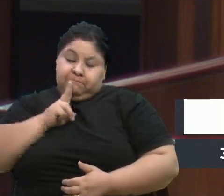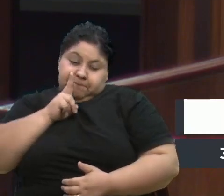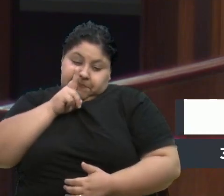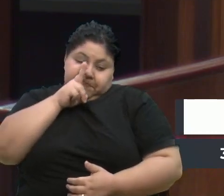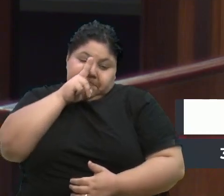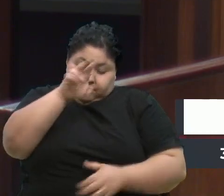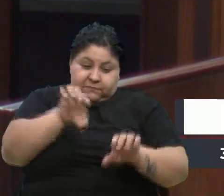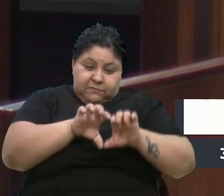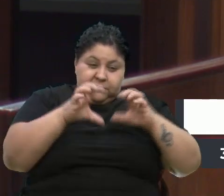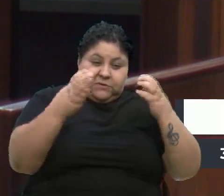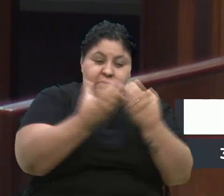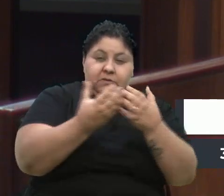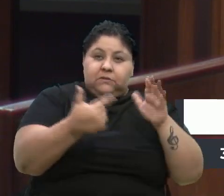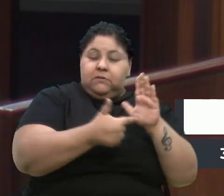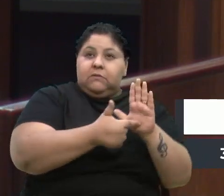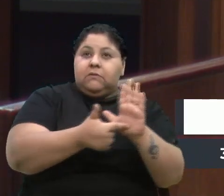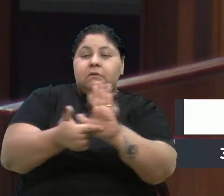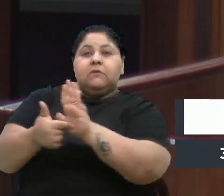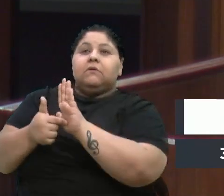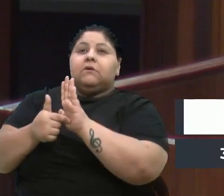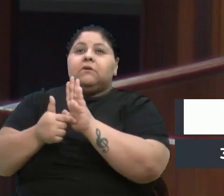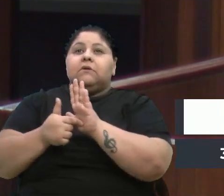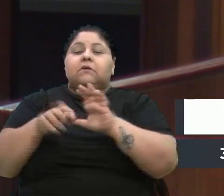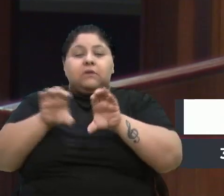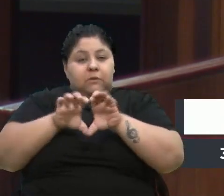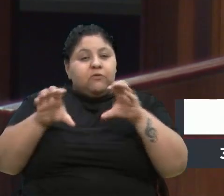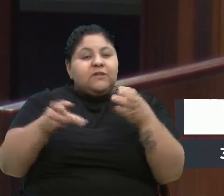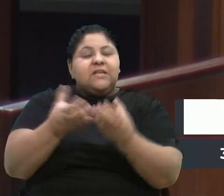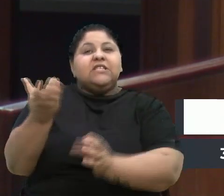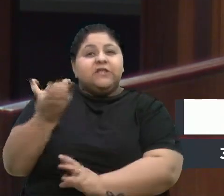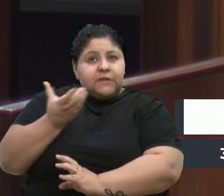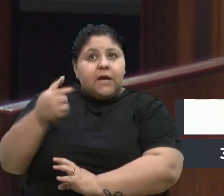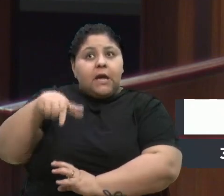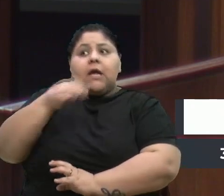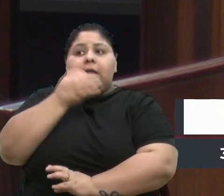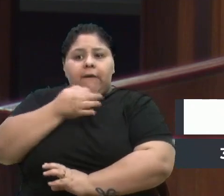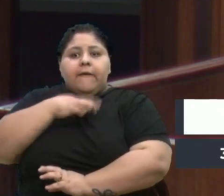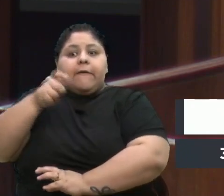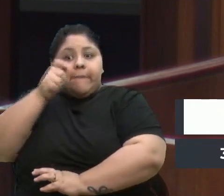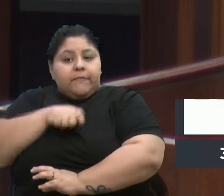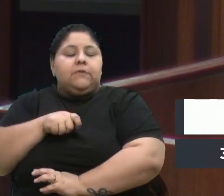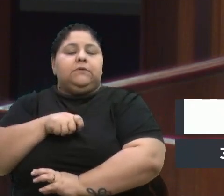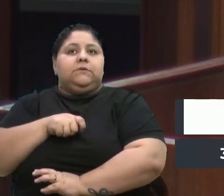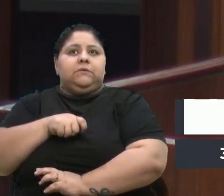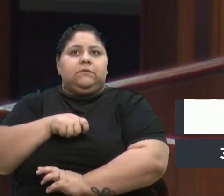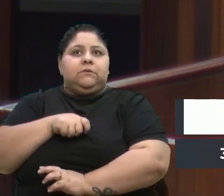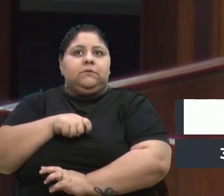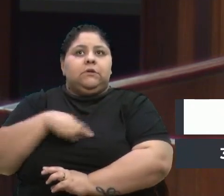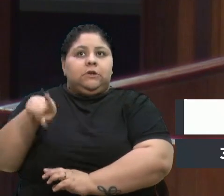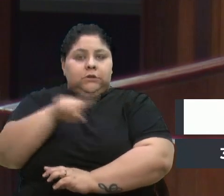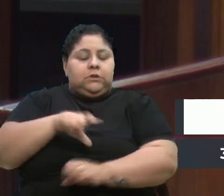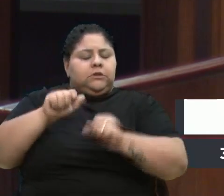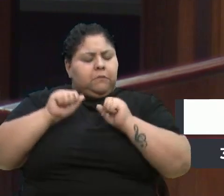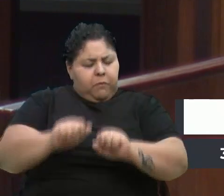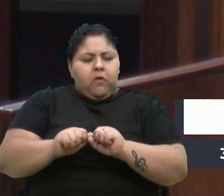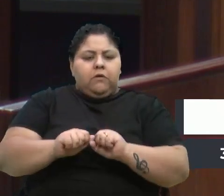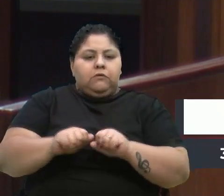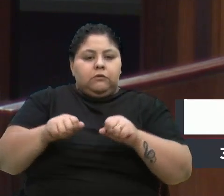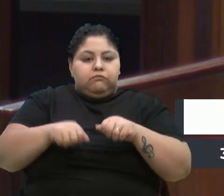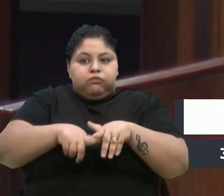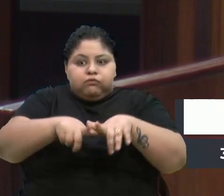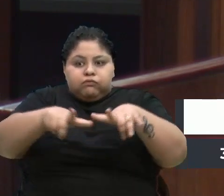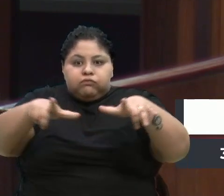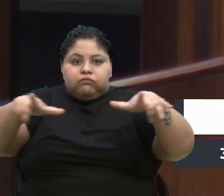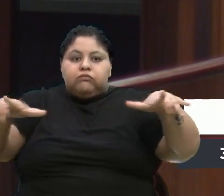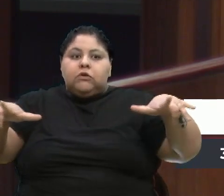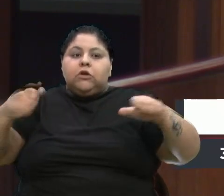comunidade para demonstrar que isso é algo que a comunidade quer de Caxias e precisa. A gente pode, com certeza, ampliar